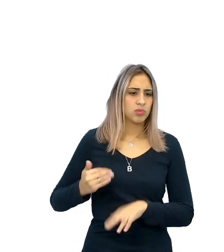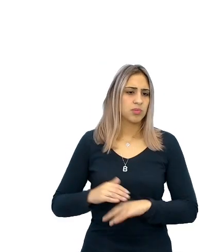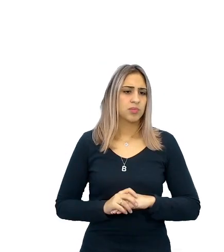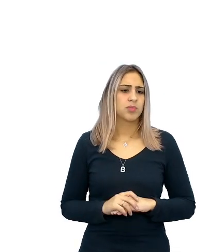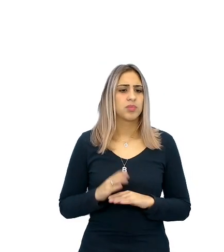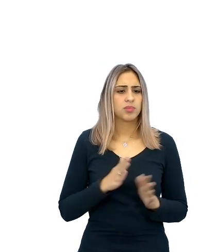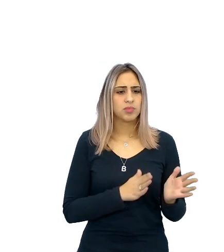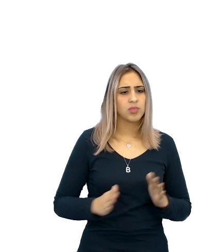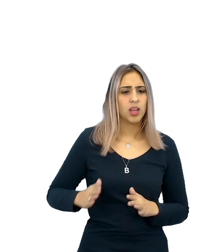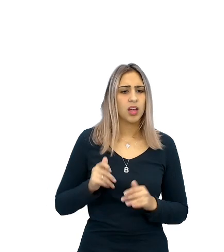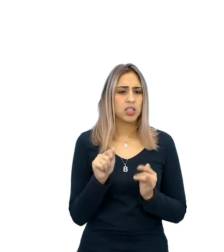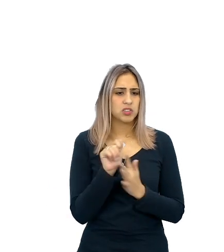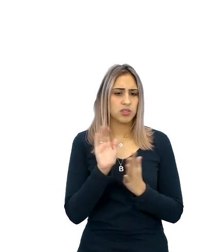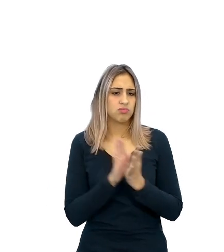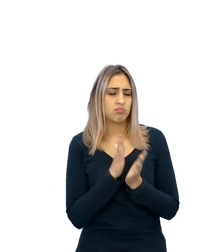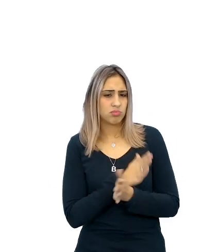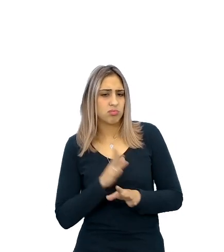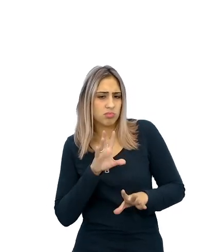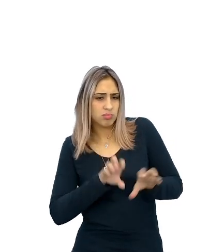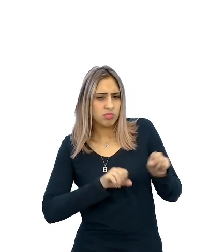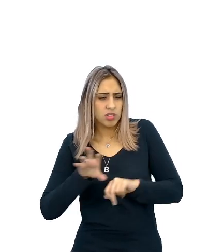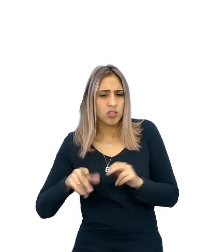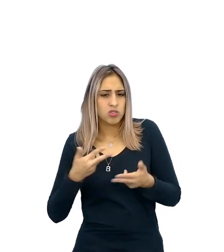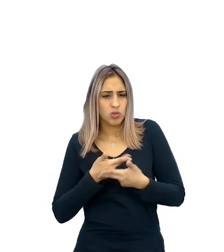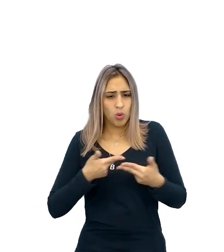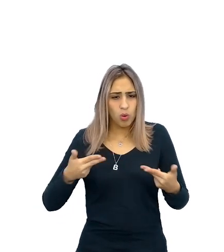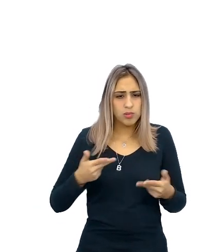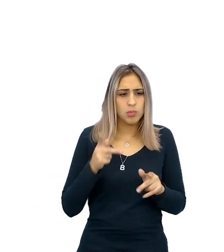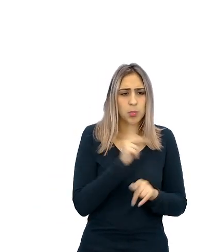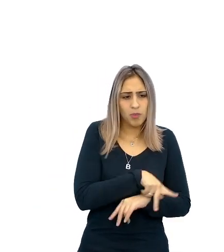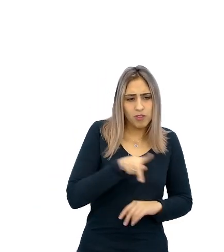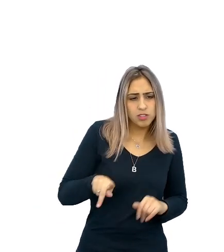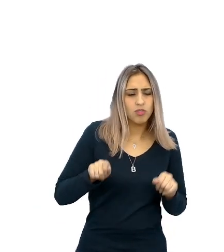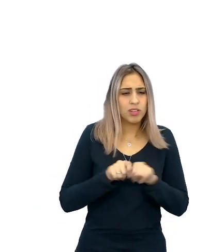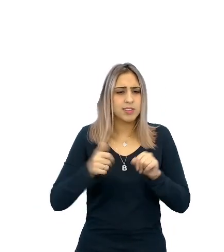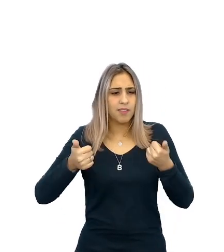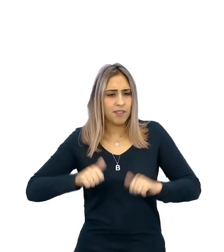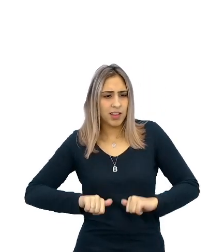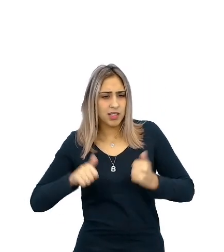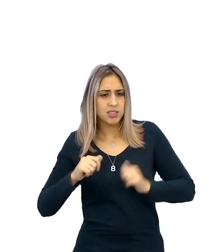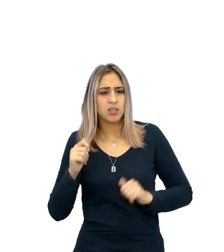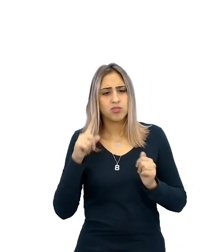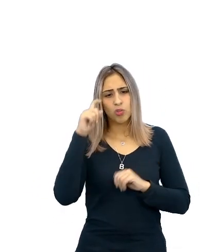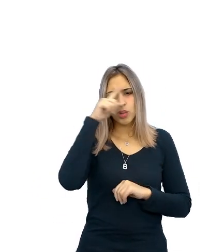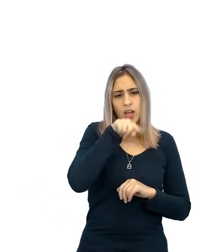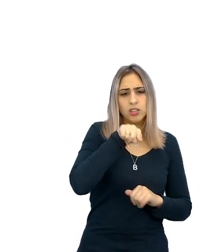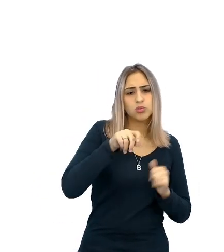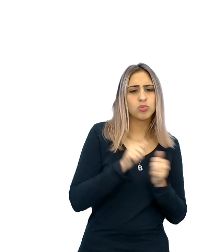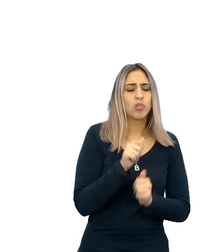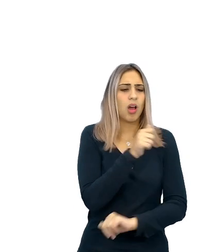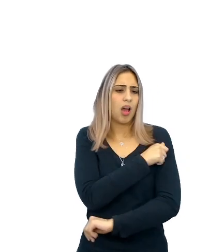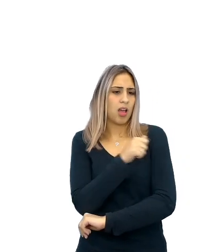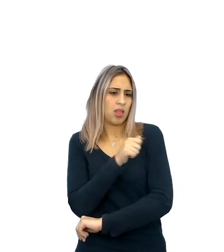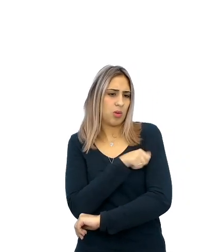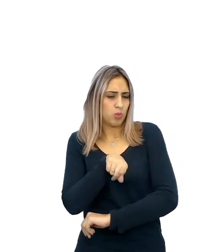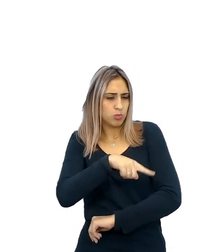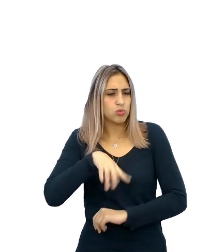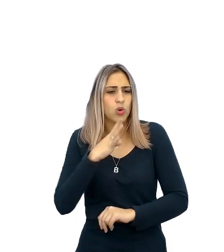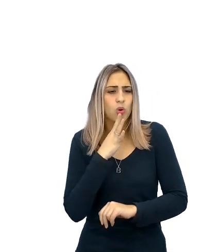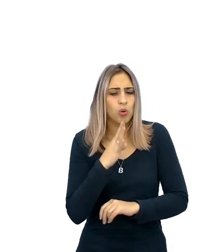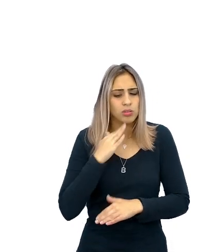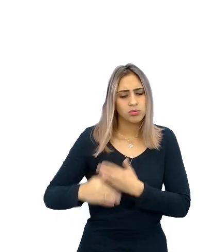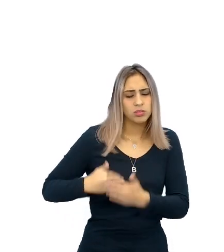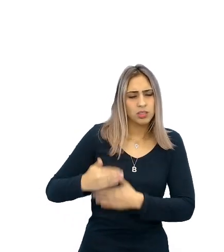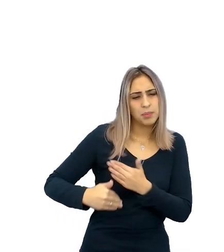desenvolvimento. Durante as atividades, a partir de coletas de evidência, o professor faz uma avaliação das dificuldades e dos conhecimentos